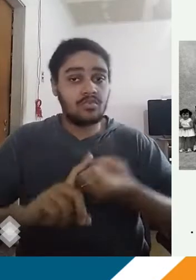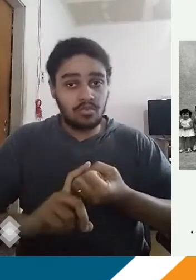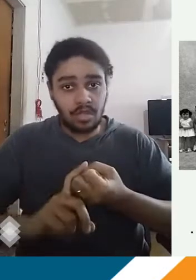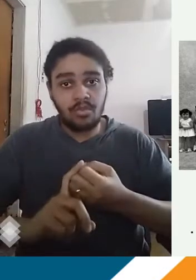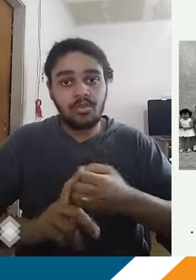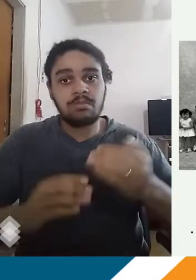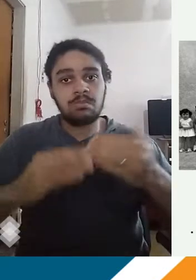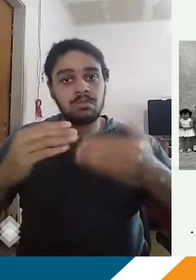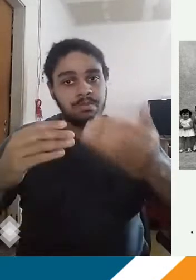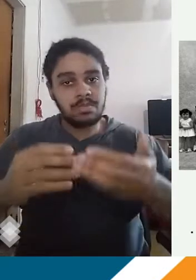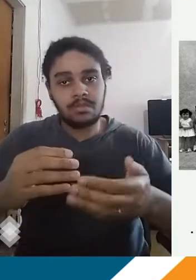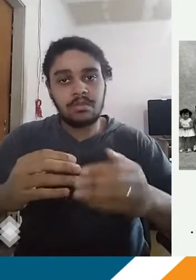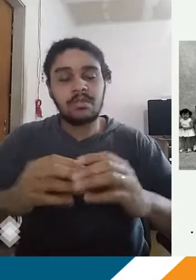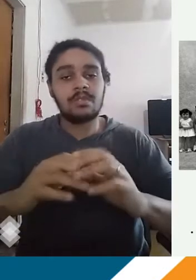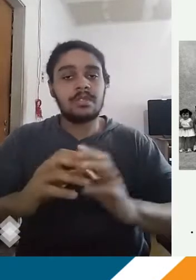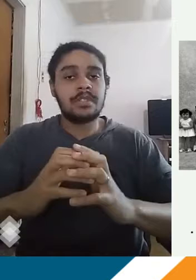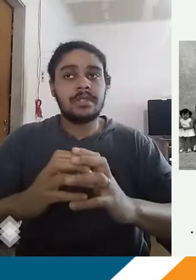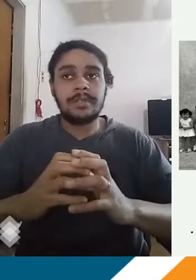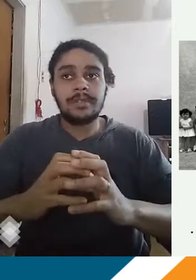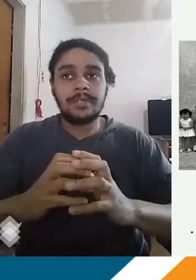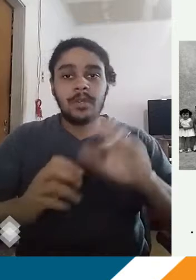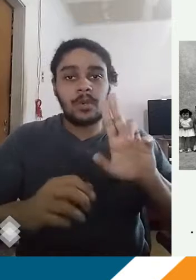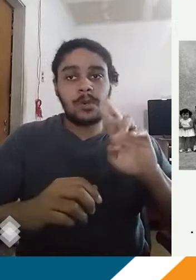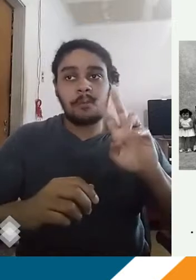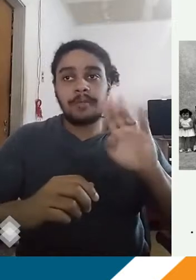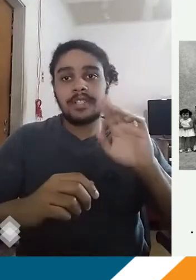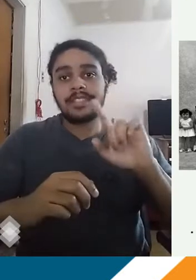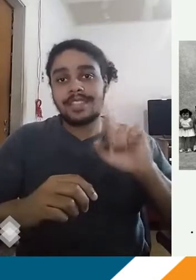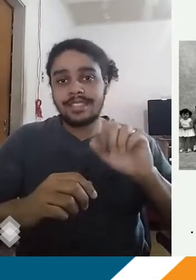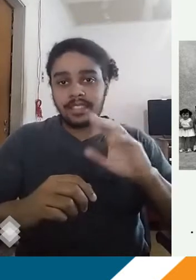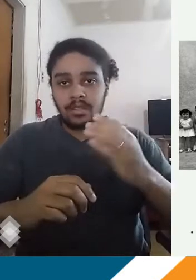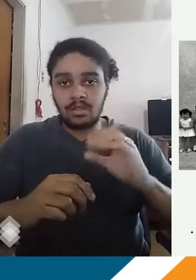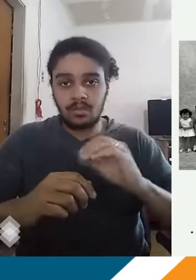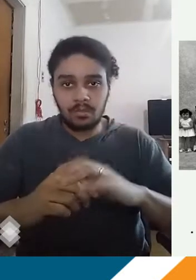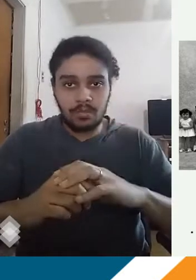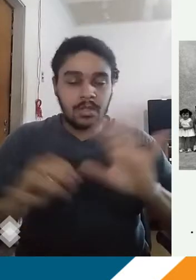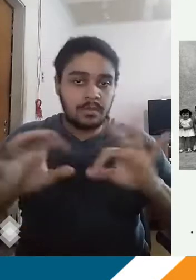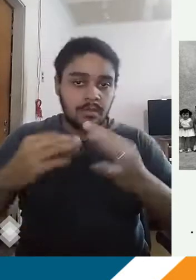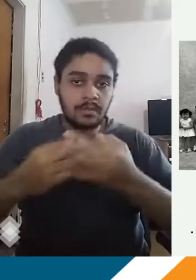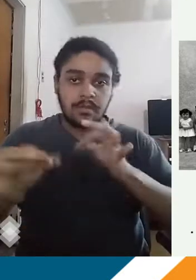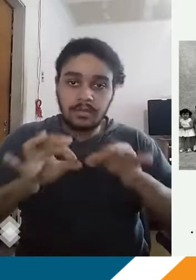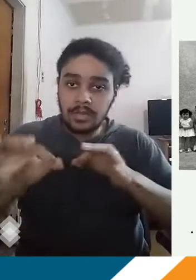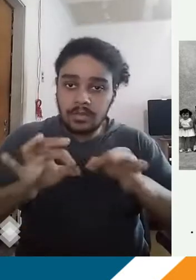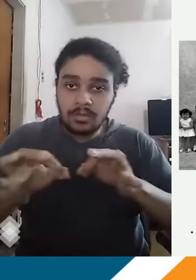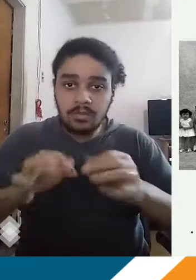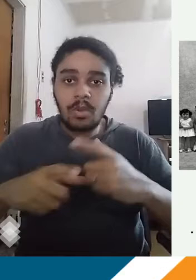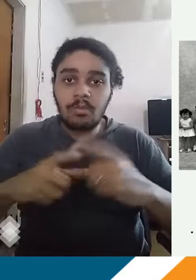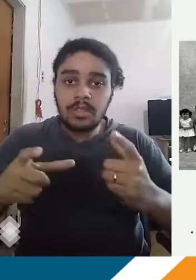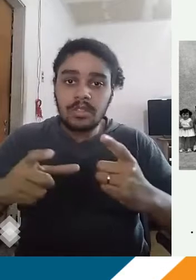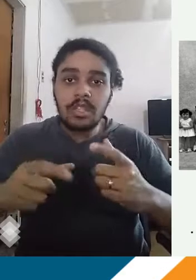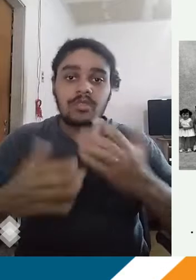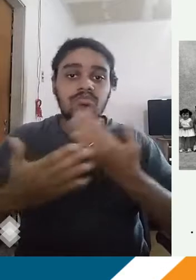educação sexual, avanço do processo de urbanização, preponderância da população no espaço urbano, planejamento